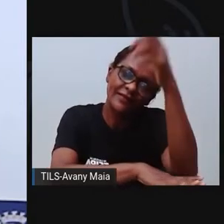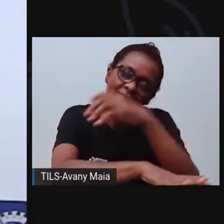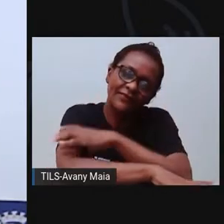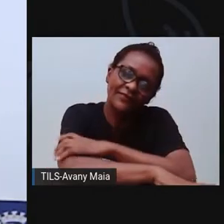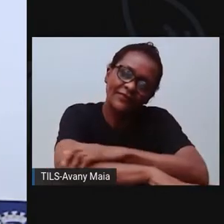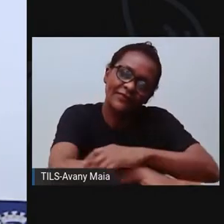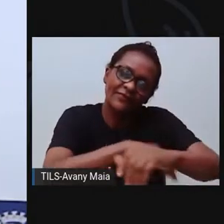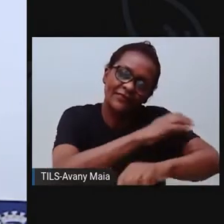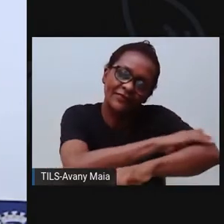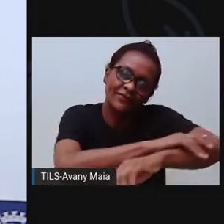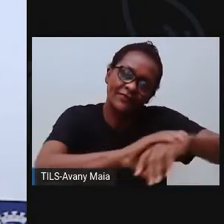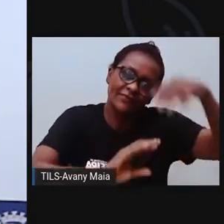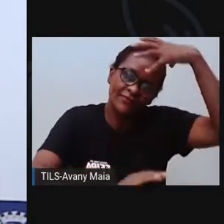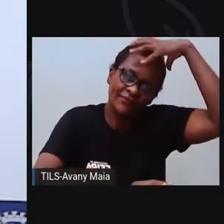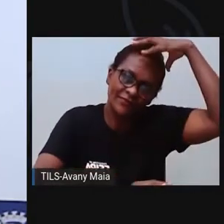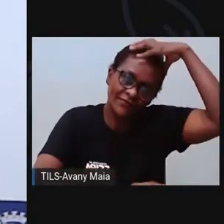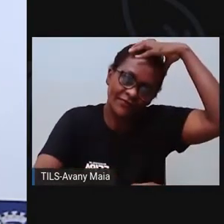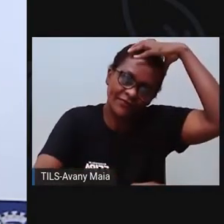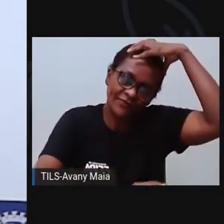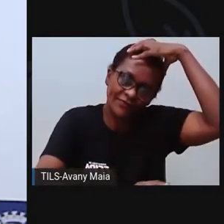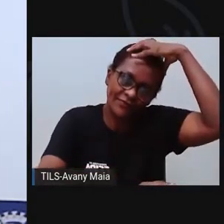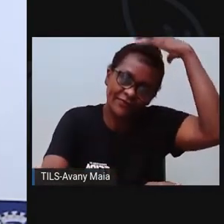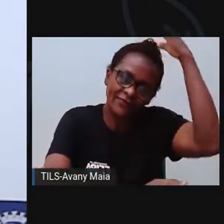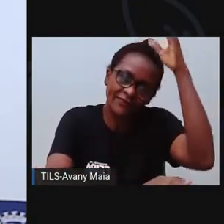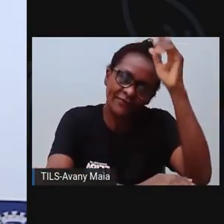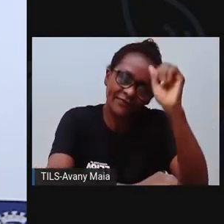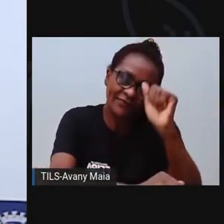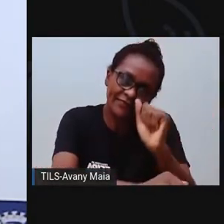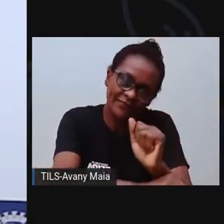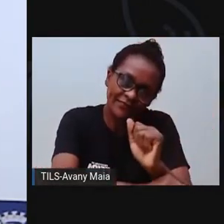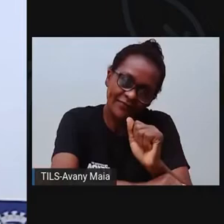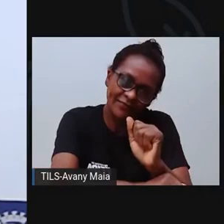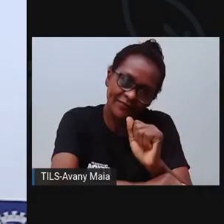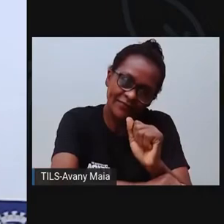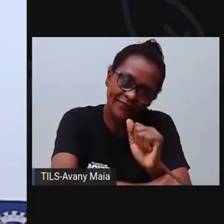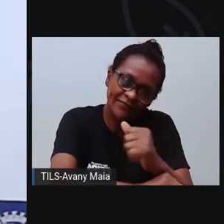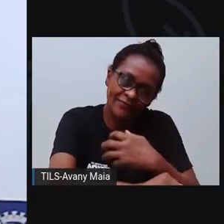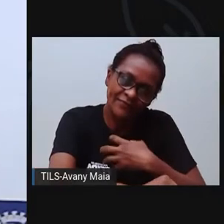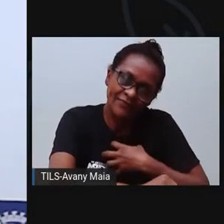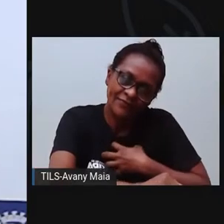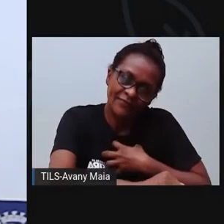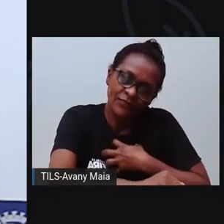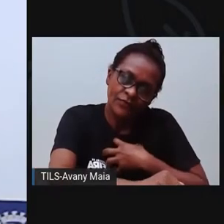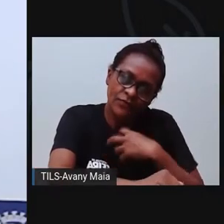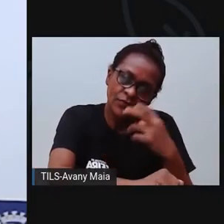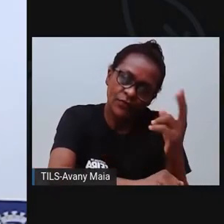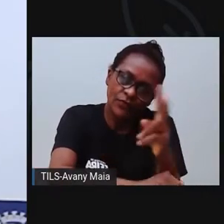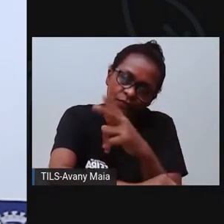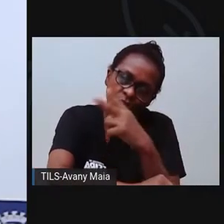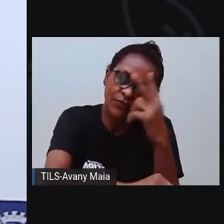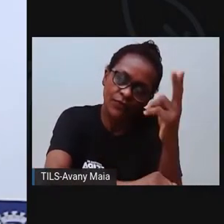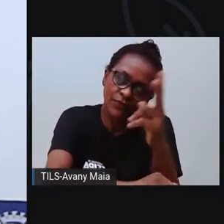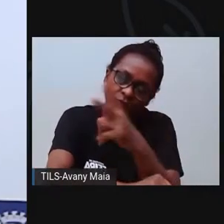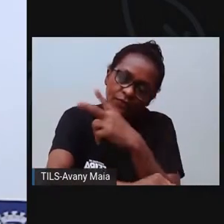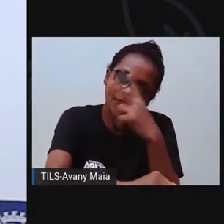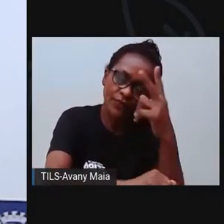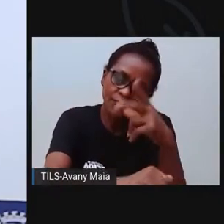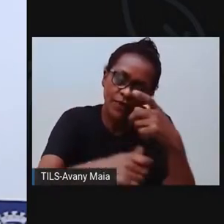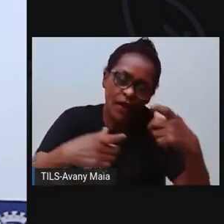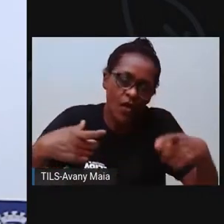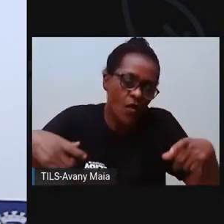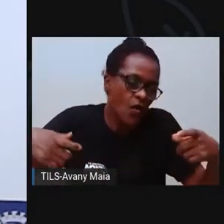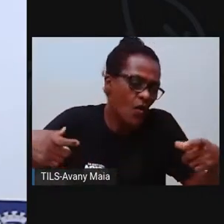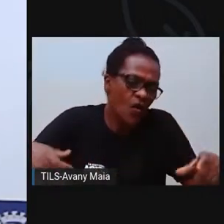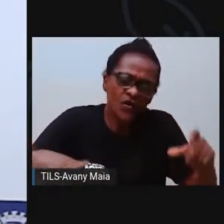sua cabeleira. Fique bem quietinho para sentir o vento. Onde está o vento,